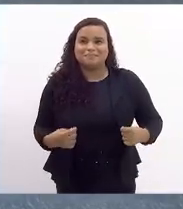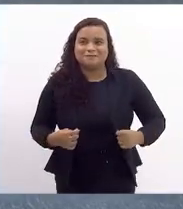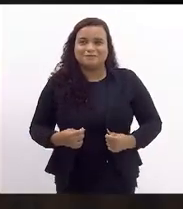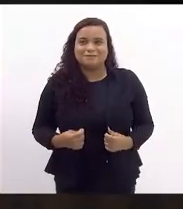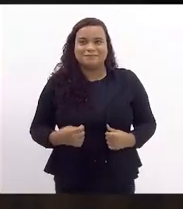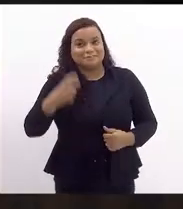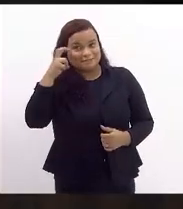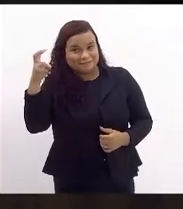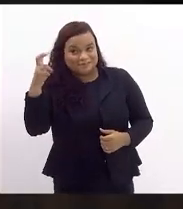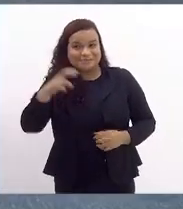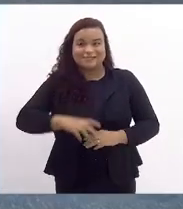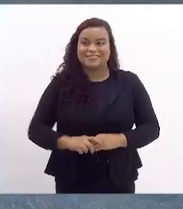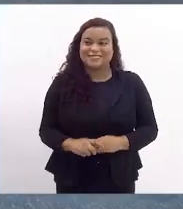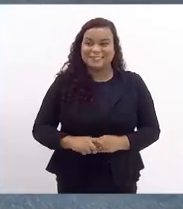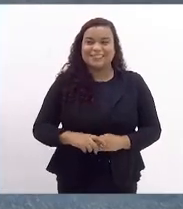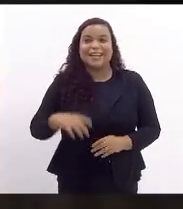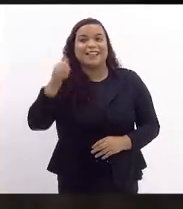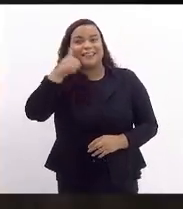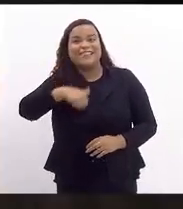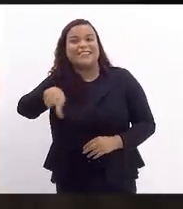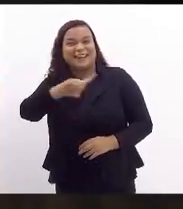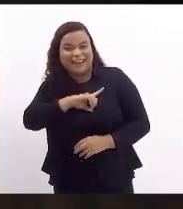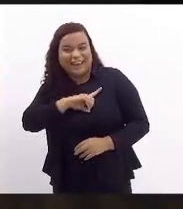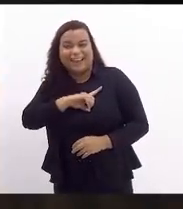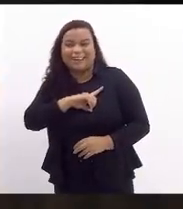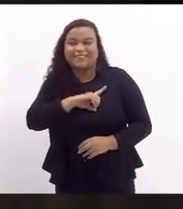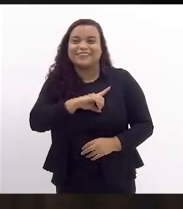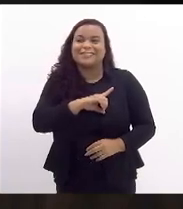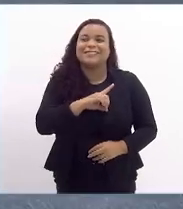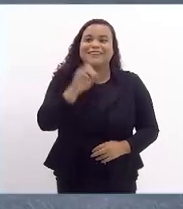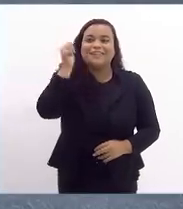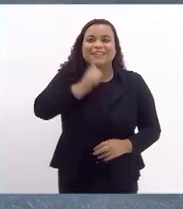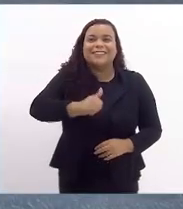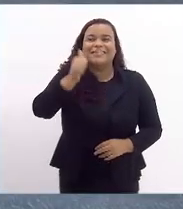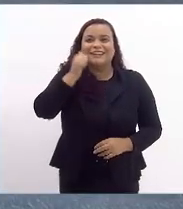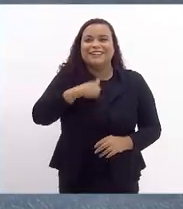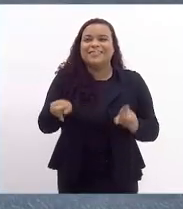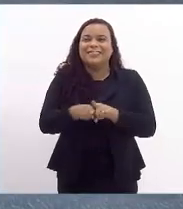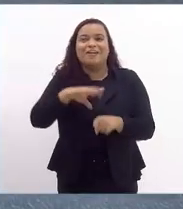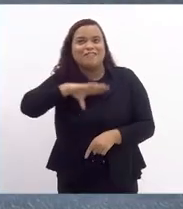é inteligente delegada Dra Martha Rocha